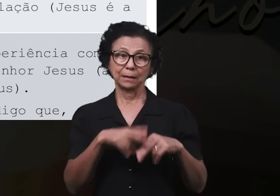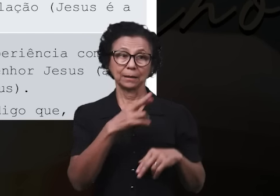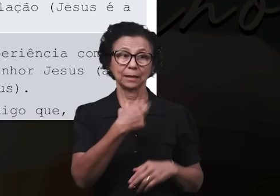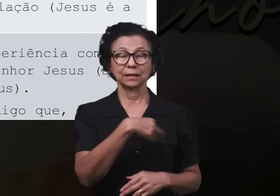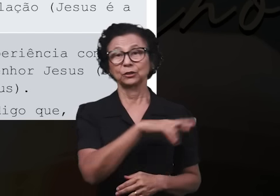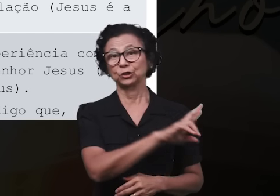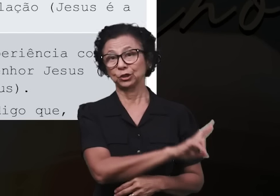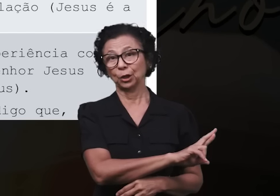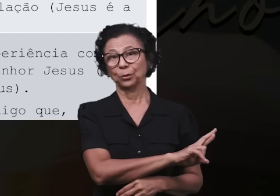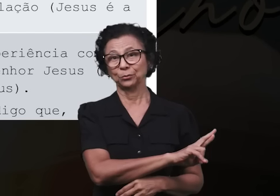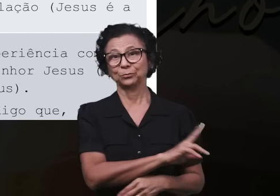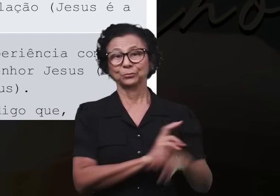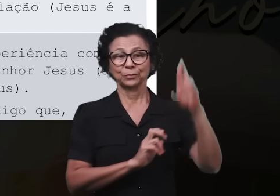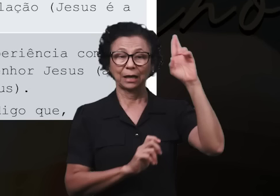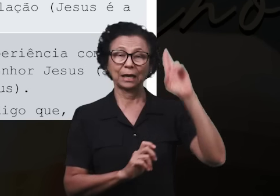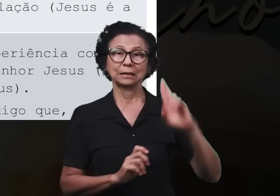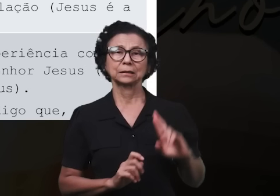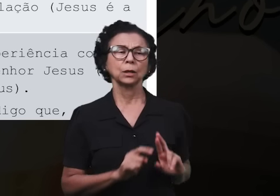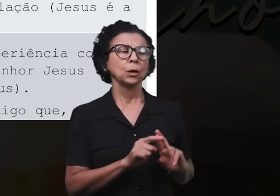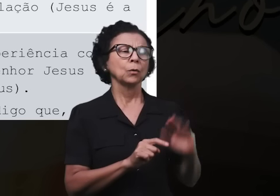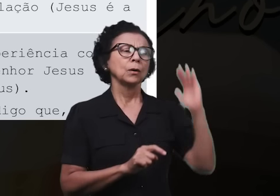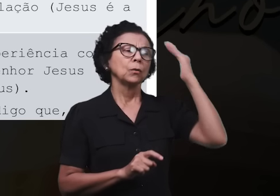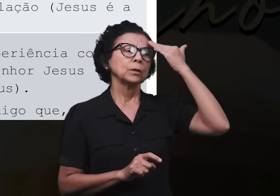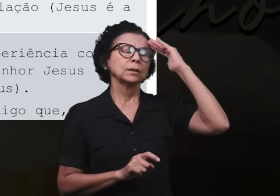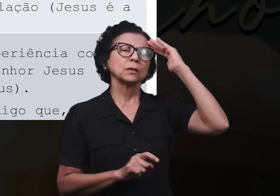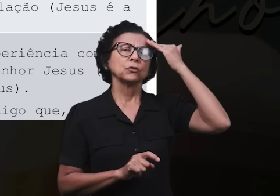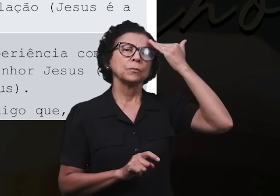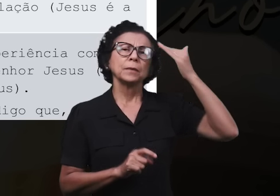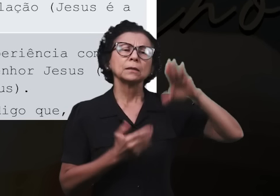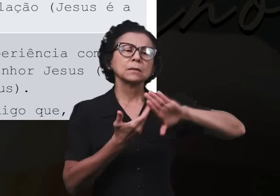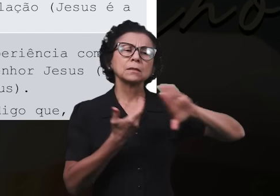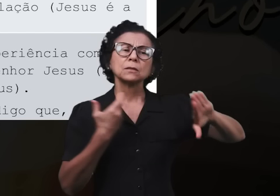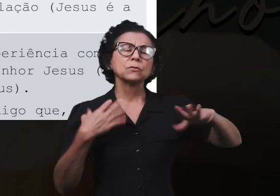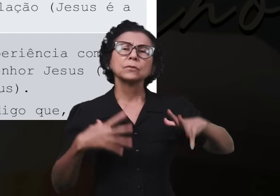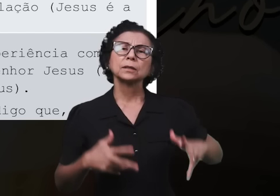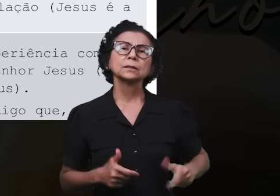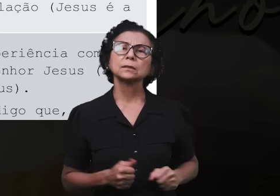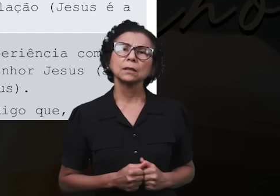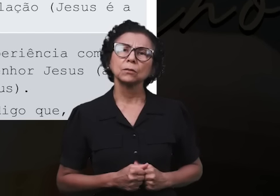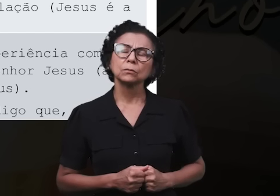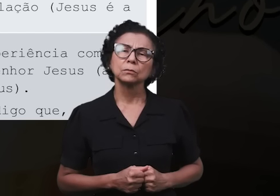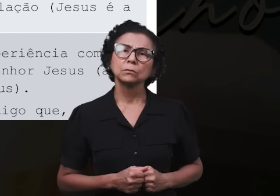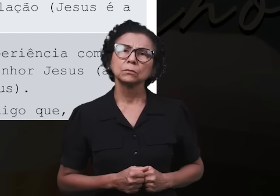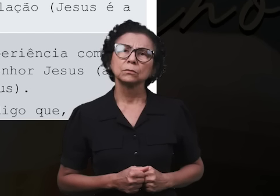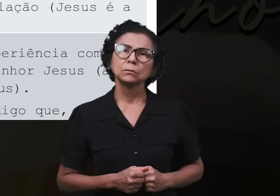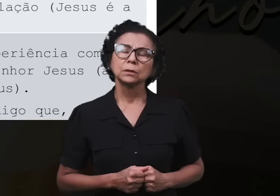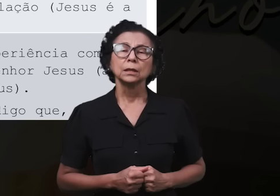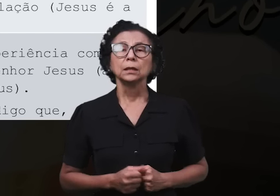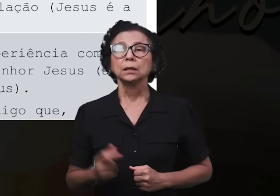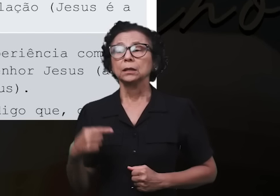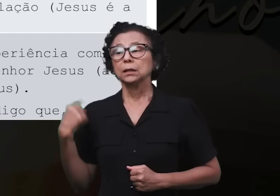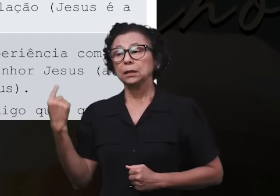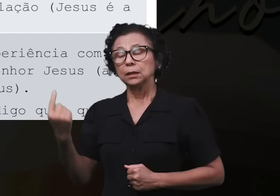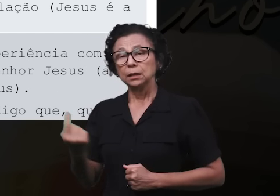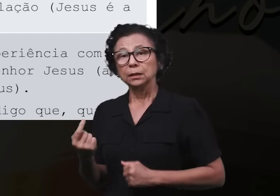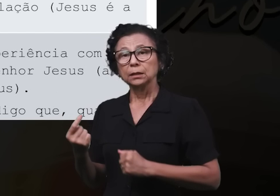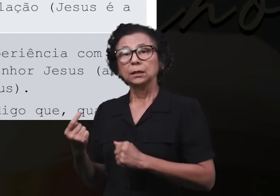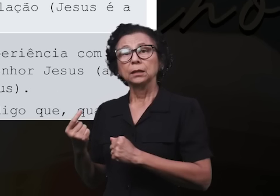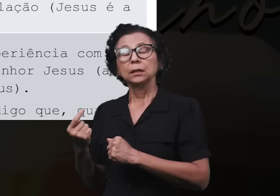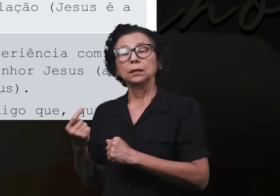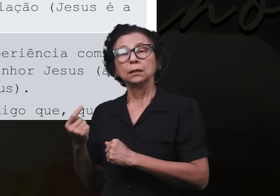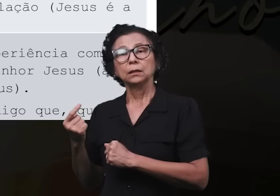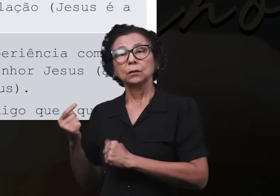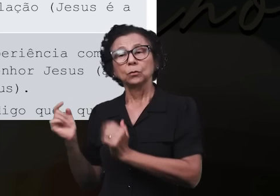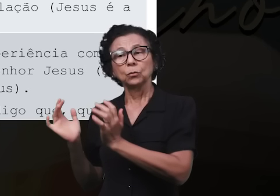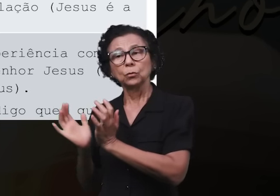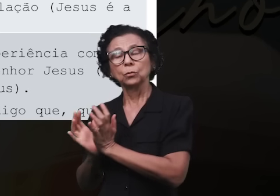segundo a razão religiosa, ou seja, aquilo que é a ideia humana a respeito de santificação, uma santificação segundo a palavra de Deus. O